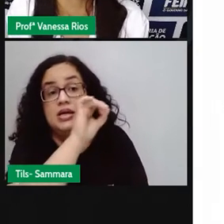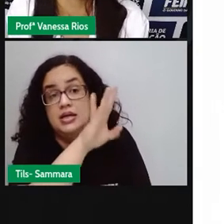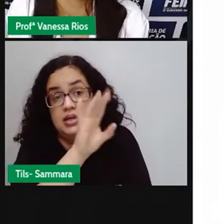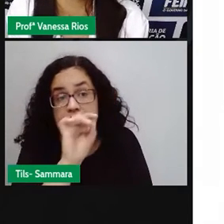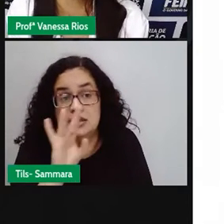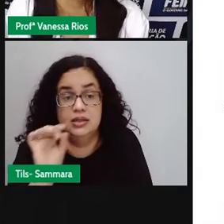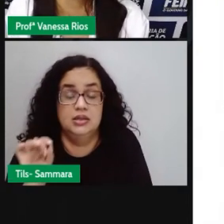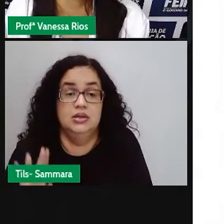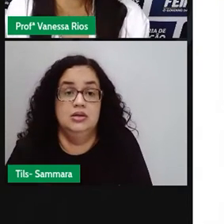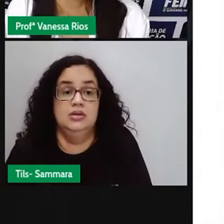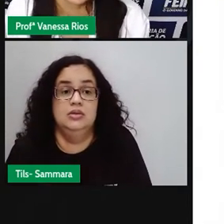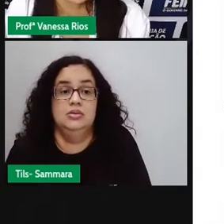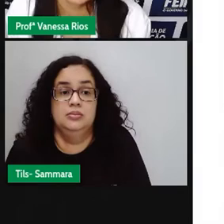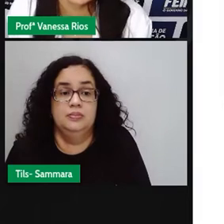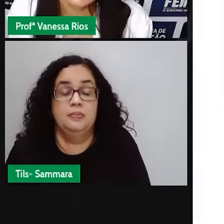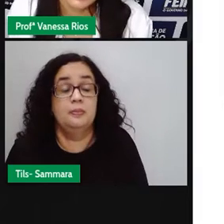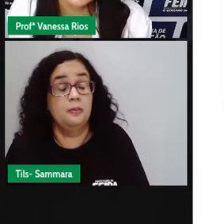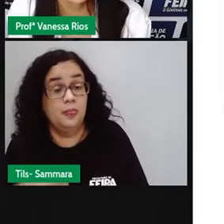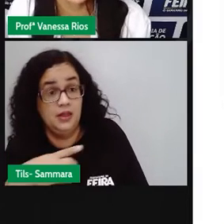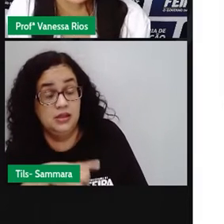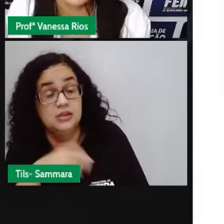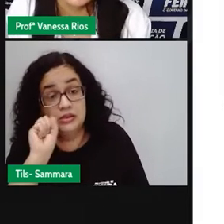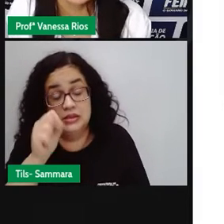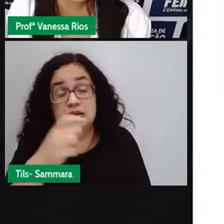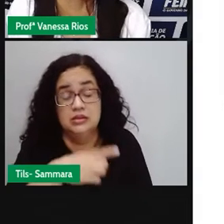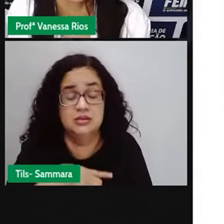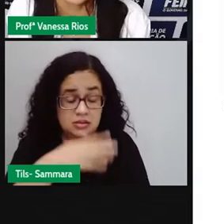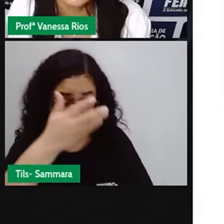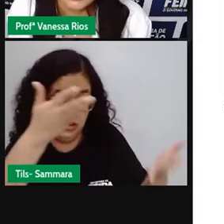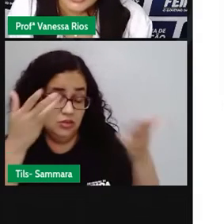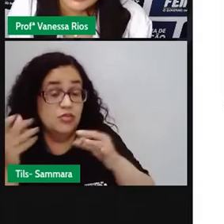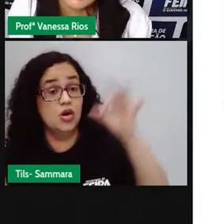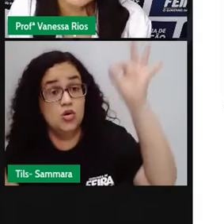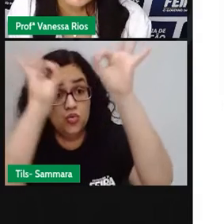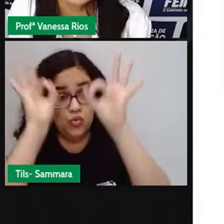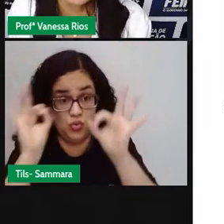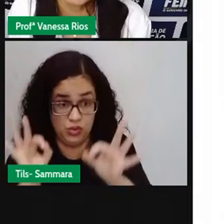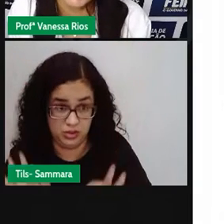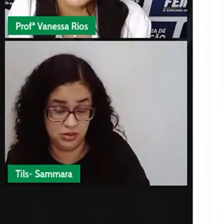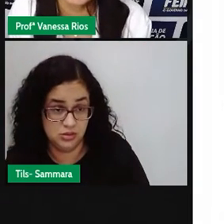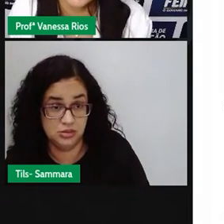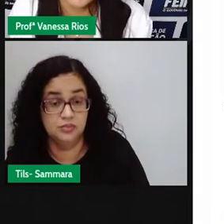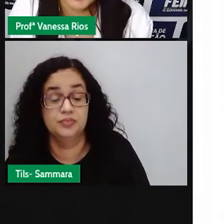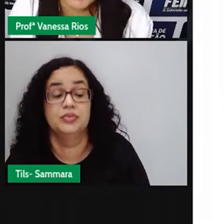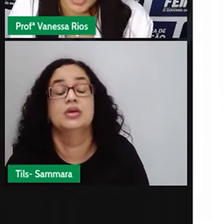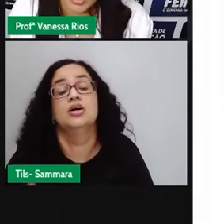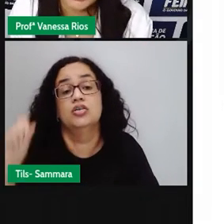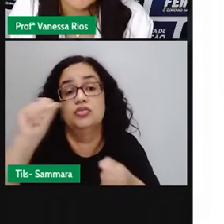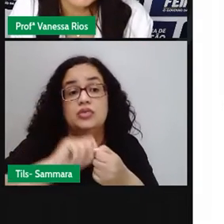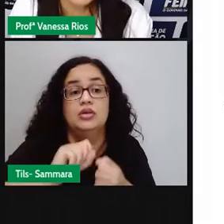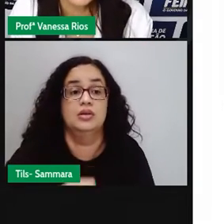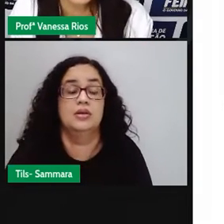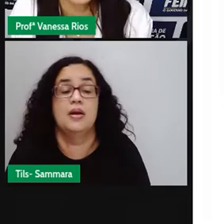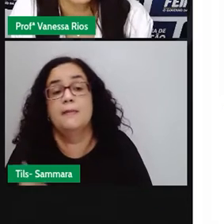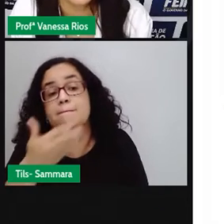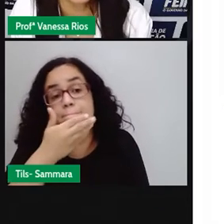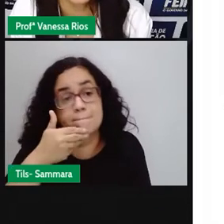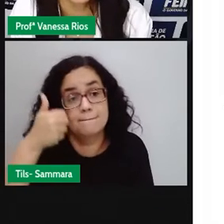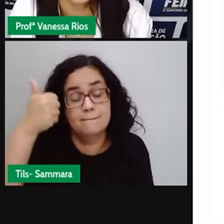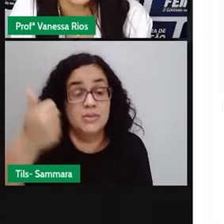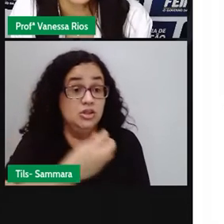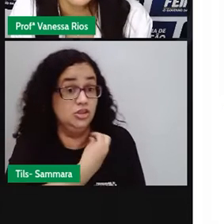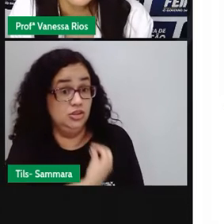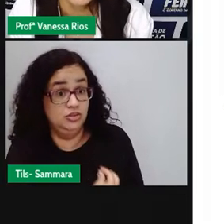um. E eles, sim, eles decidem, eles organizam, né, tudo que vai ser feito em prol da melhoria de vida